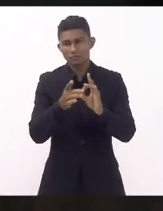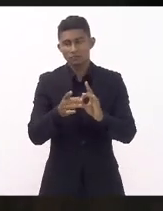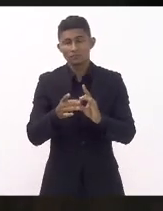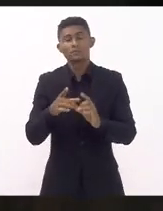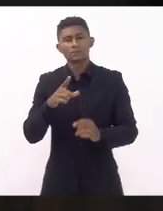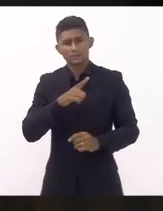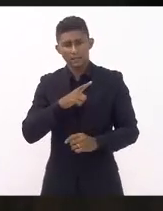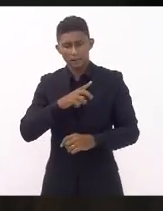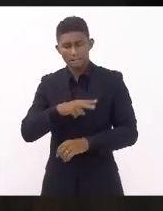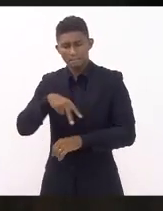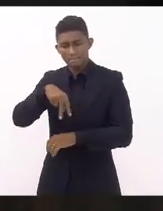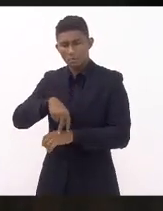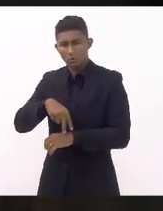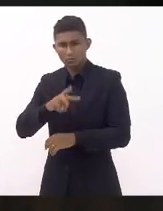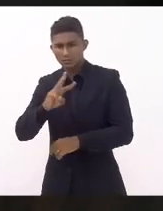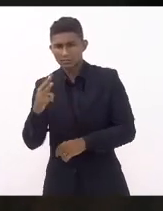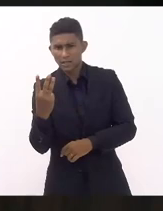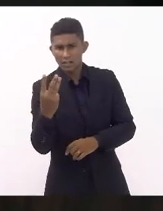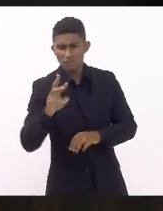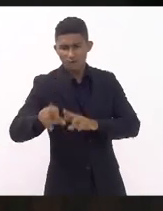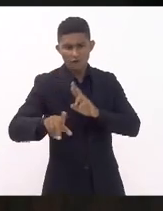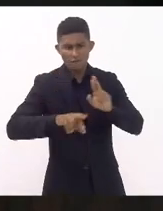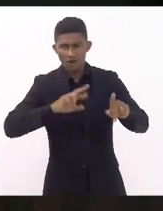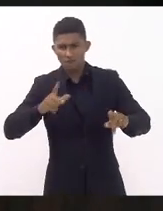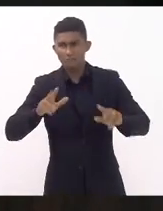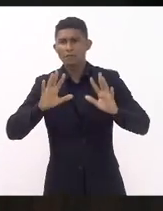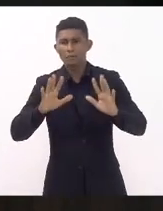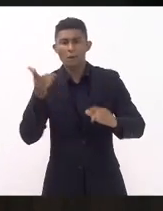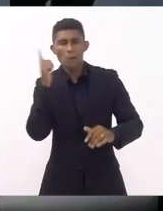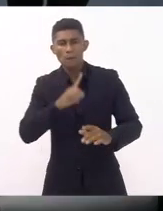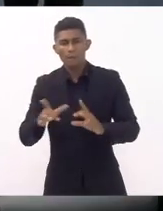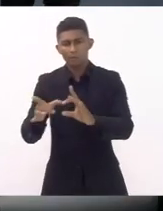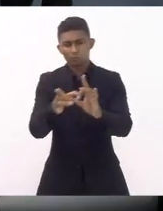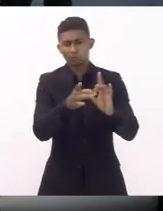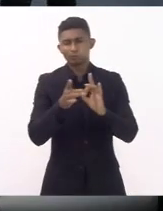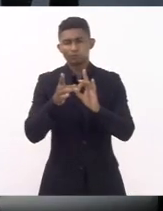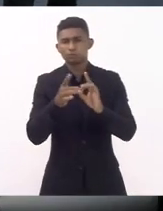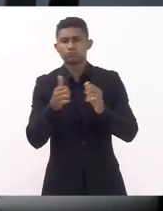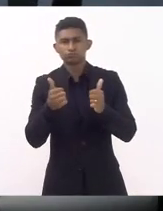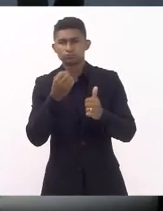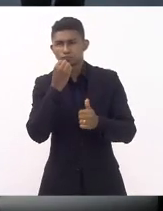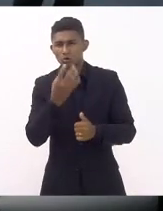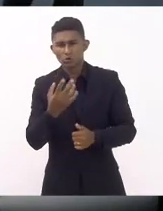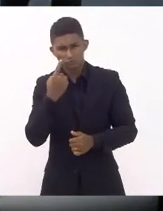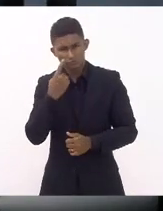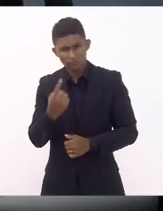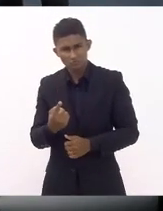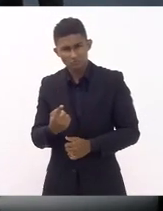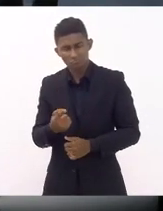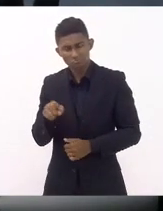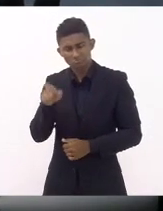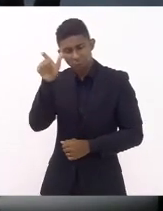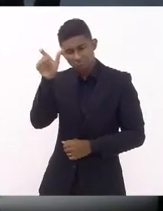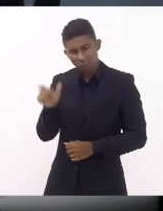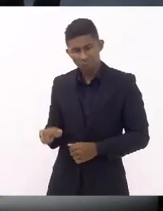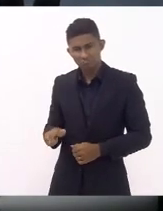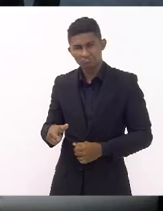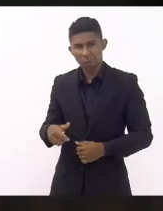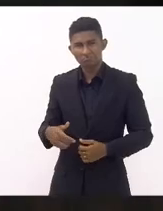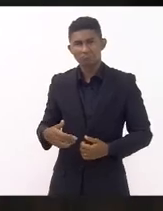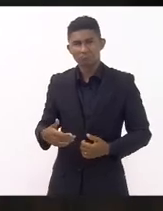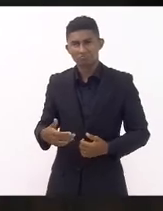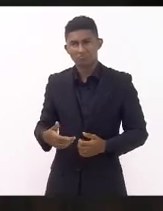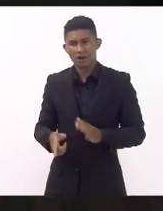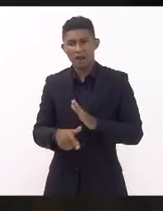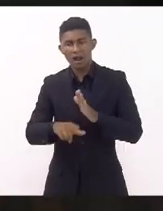diferentes, mas chega na hora. Viu? Você viu a elegância dele, deputado? Veio aqui